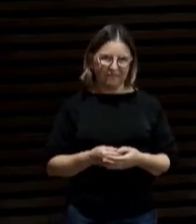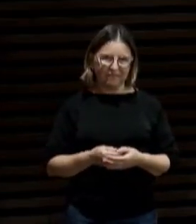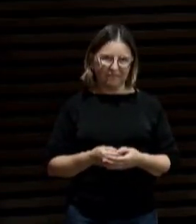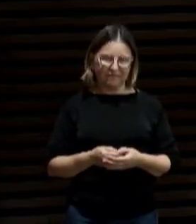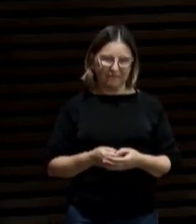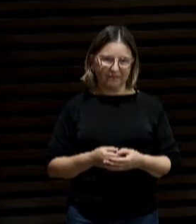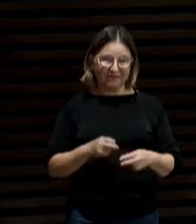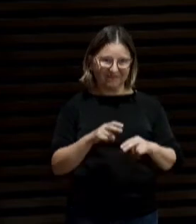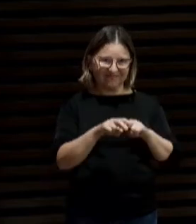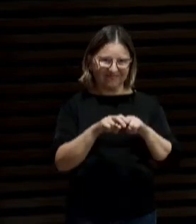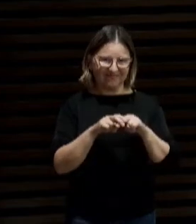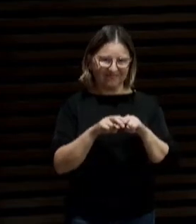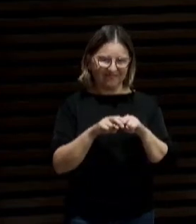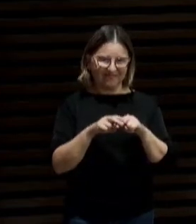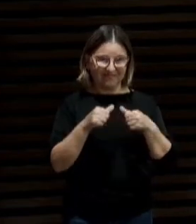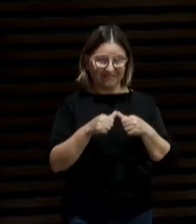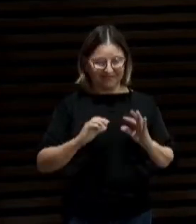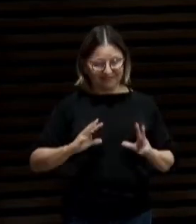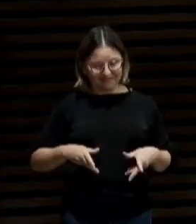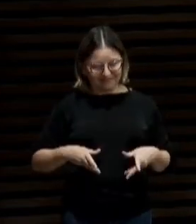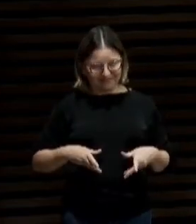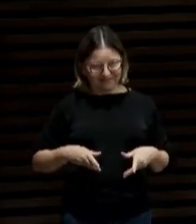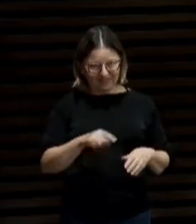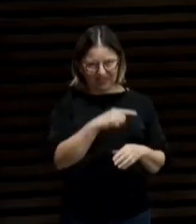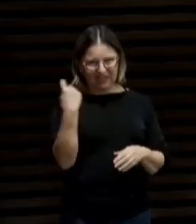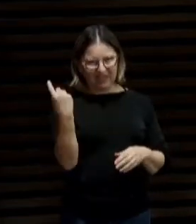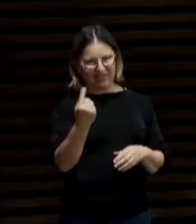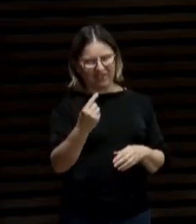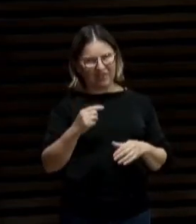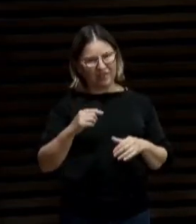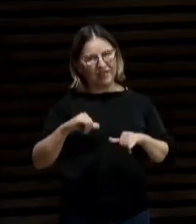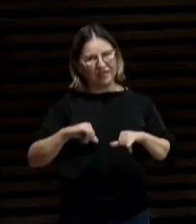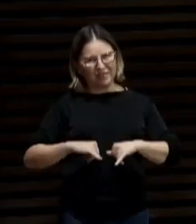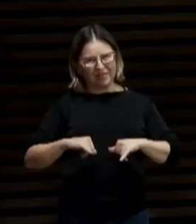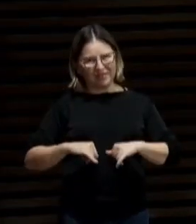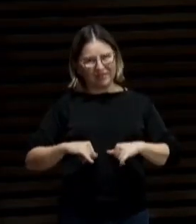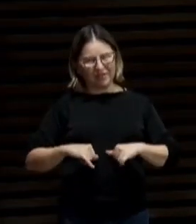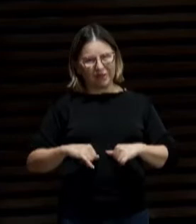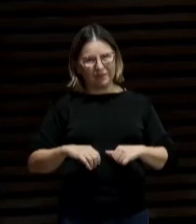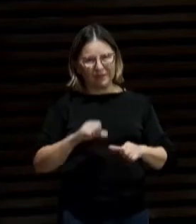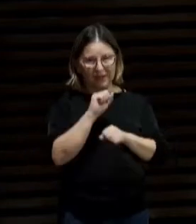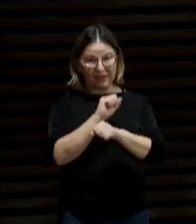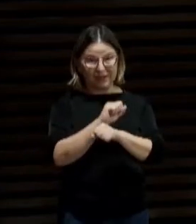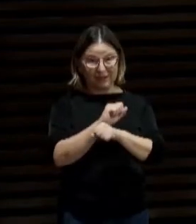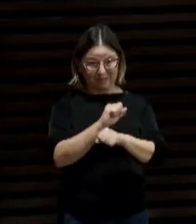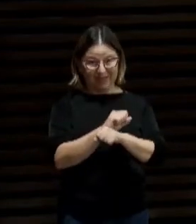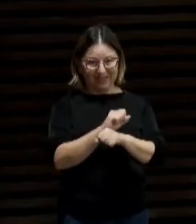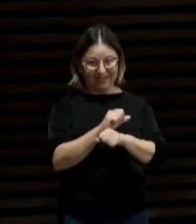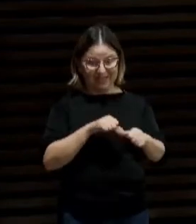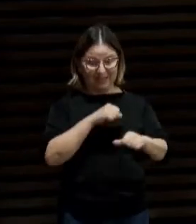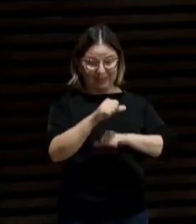E por isto, neste tabernáculo gememos, aspirando por sermos revestidos da nossa habitação